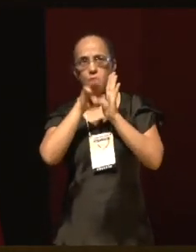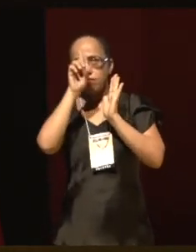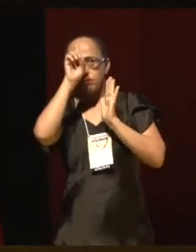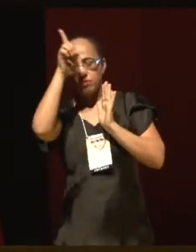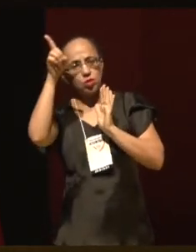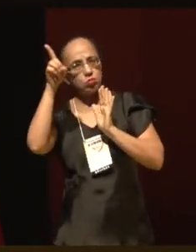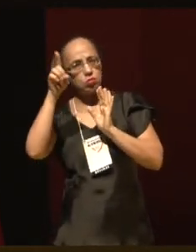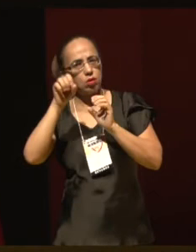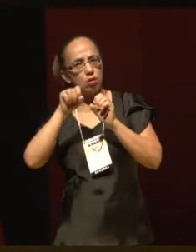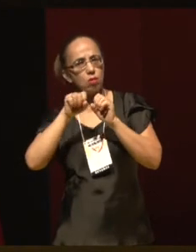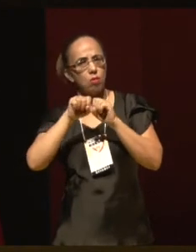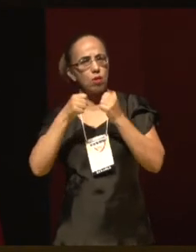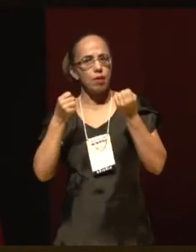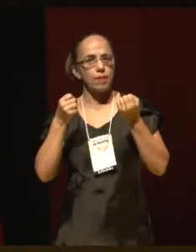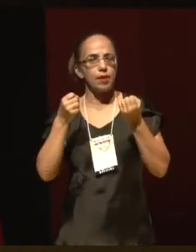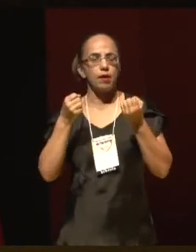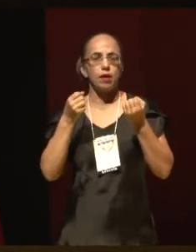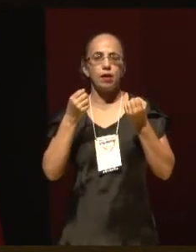A lei de reprodução,